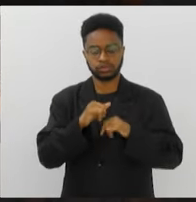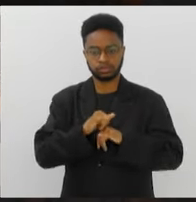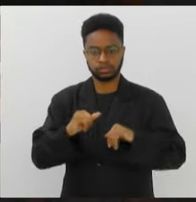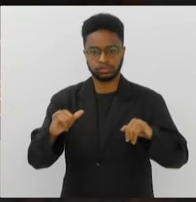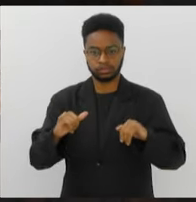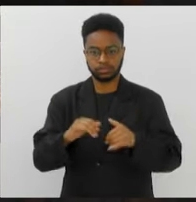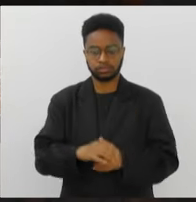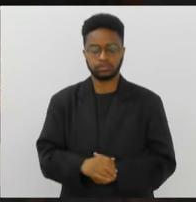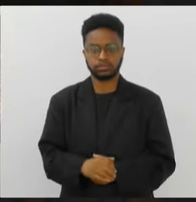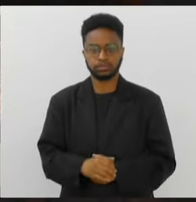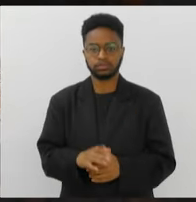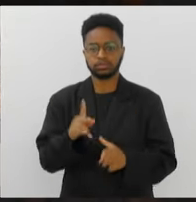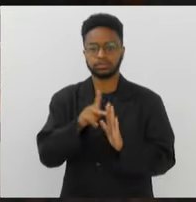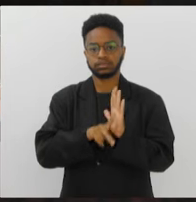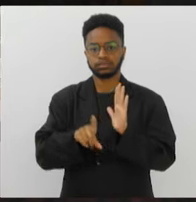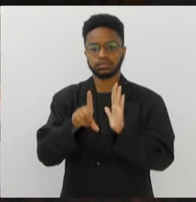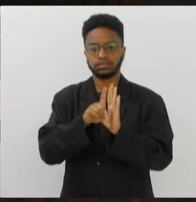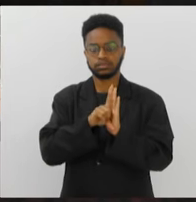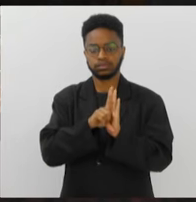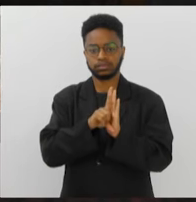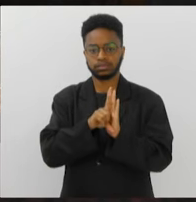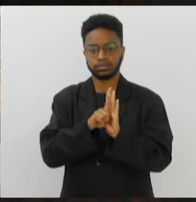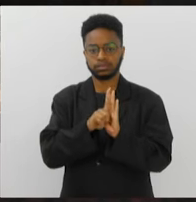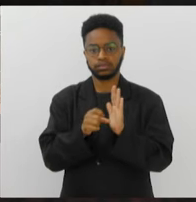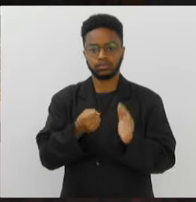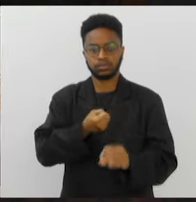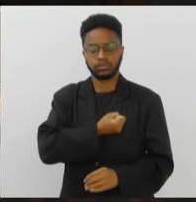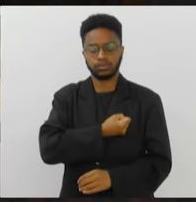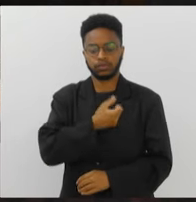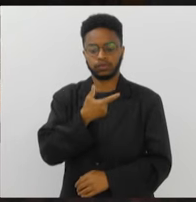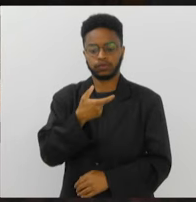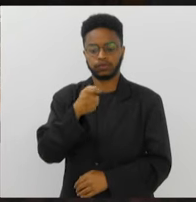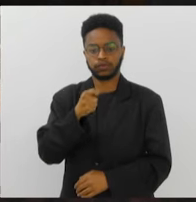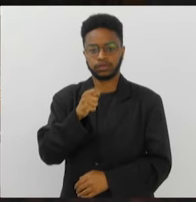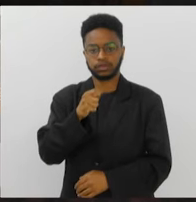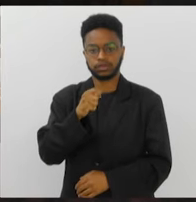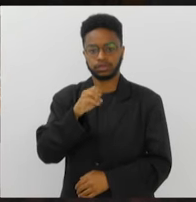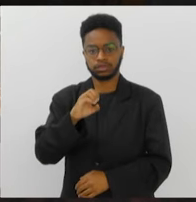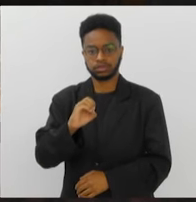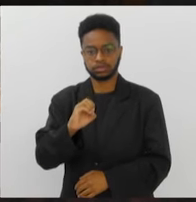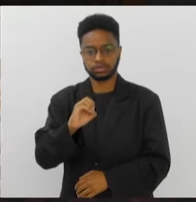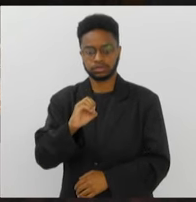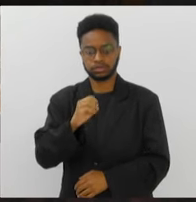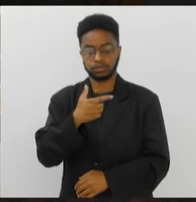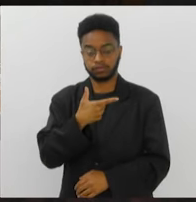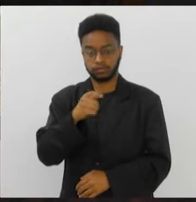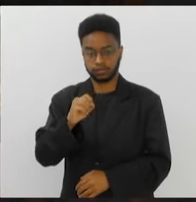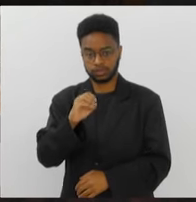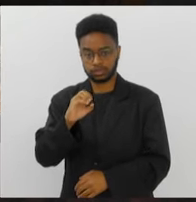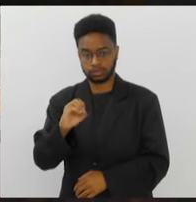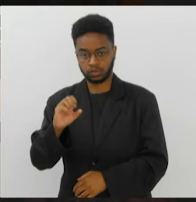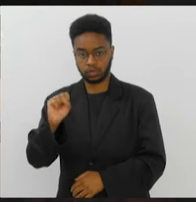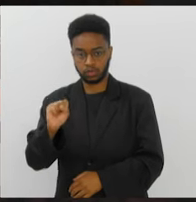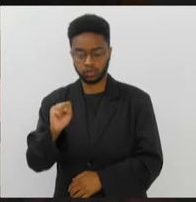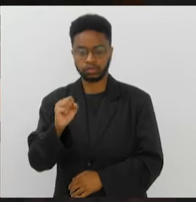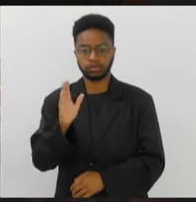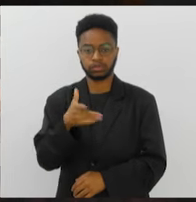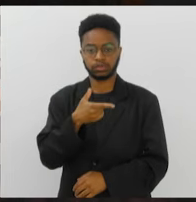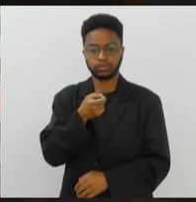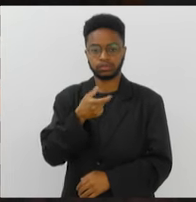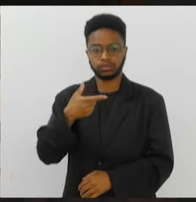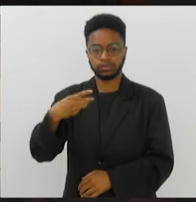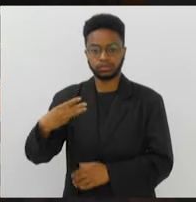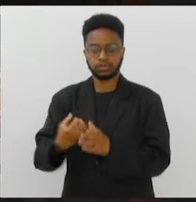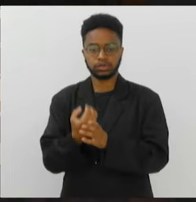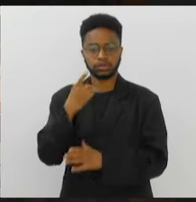Anuncio projeto de lei número 2008 de 2023, de autoria do deputado Jari Oliveira,